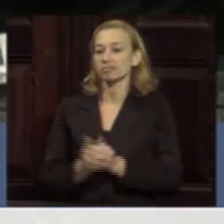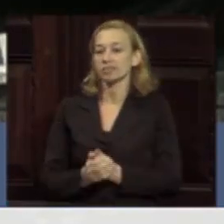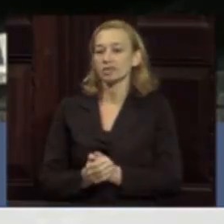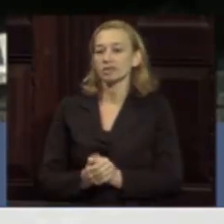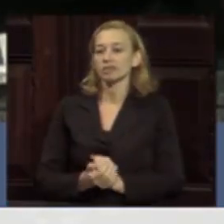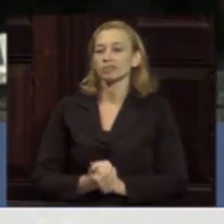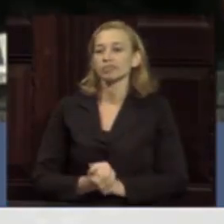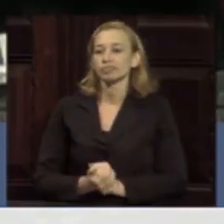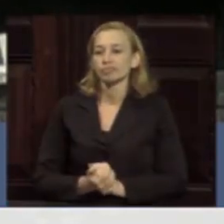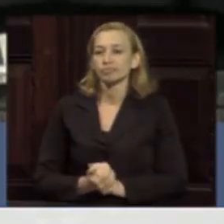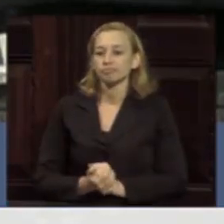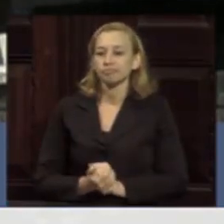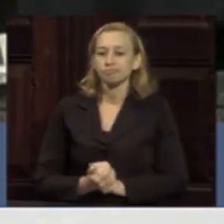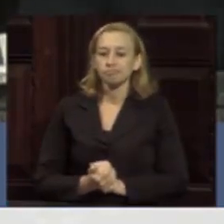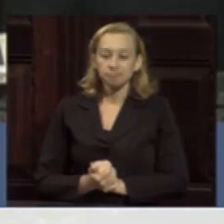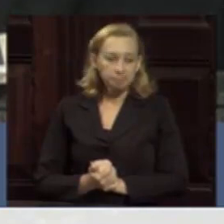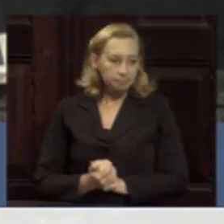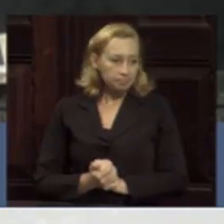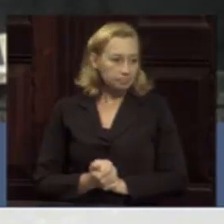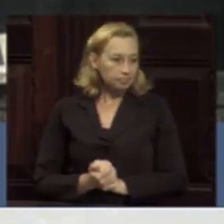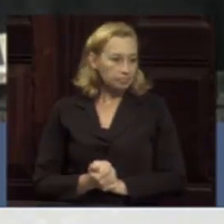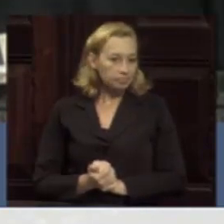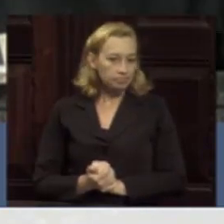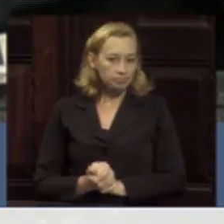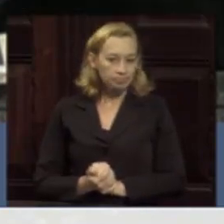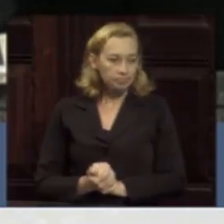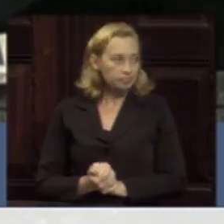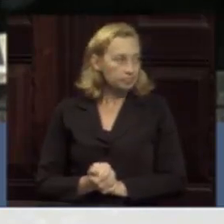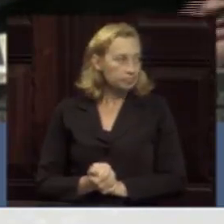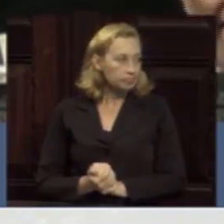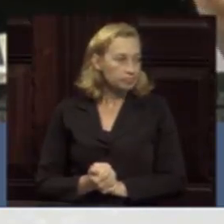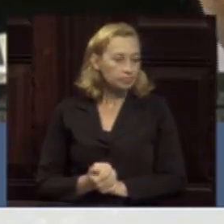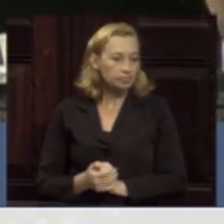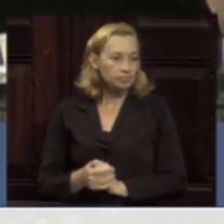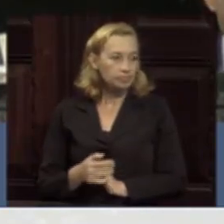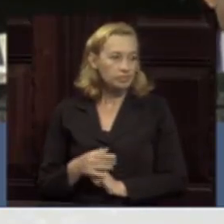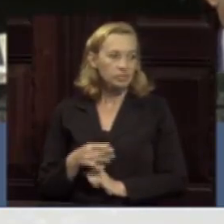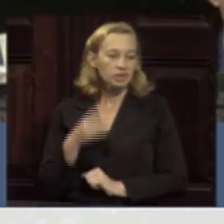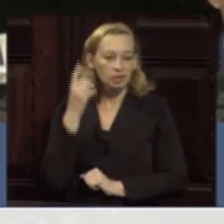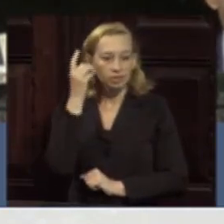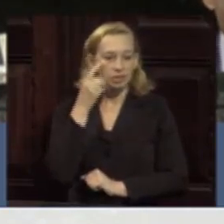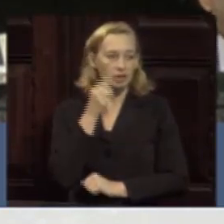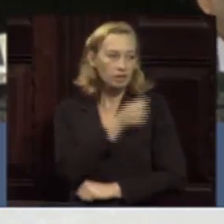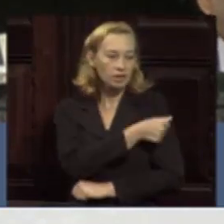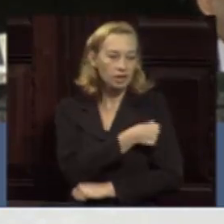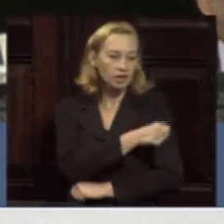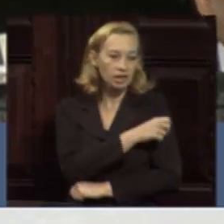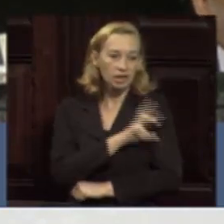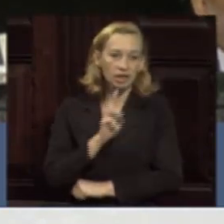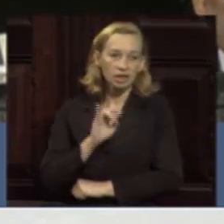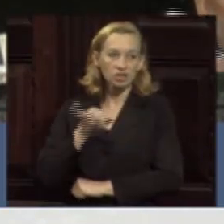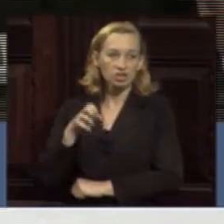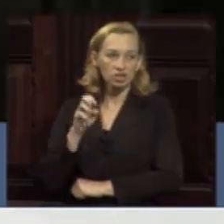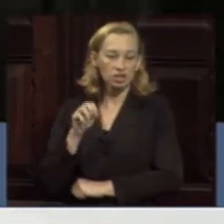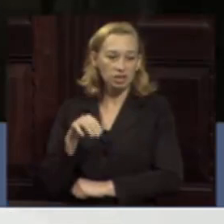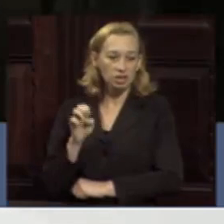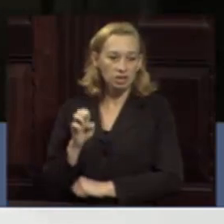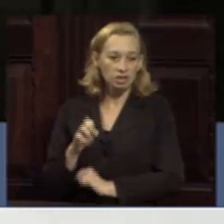Mulher e por toda a sua luta. Com a palavra, a deputada enfermeira Rejane. Então, senhor presidente,